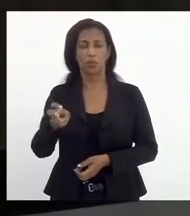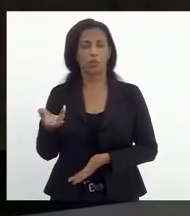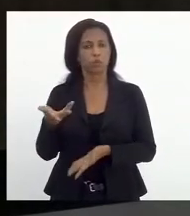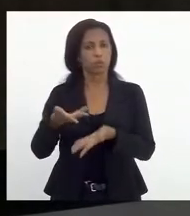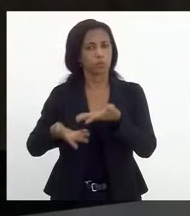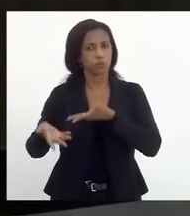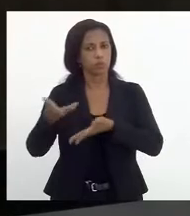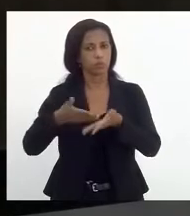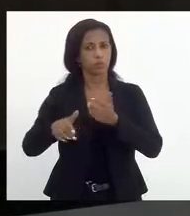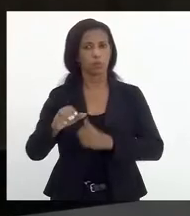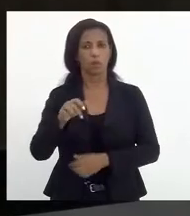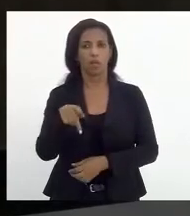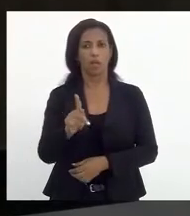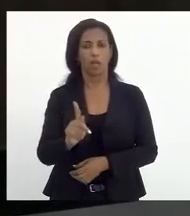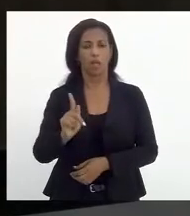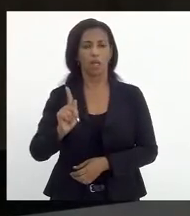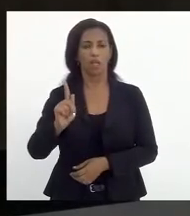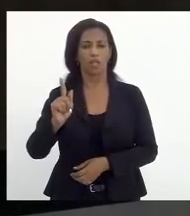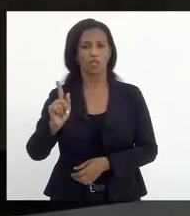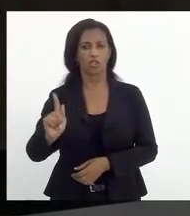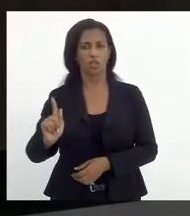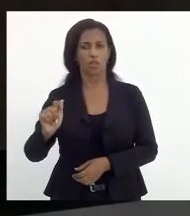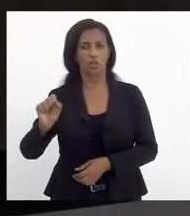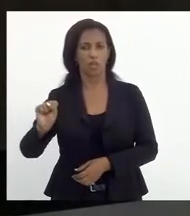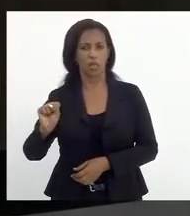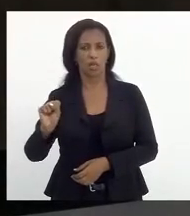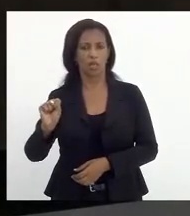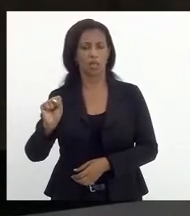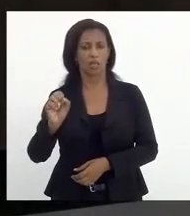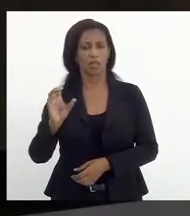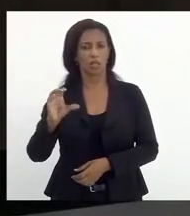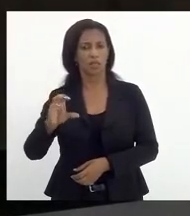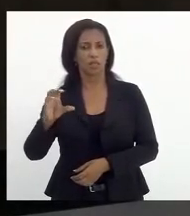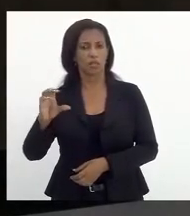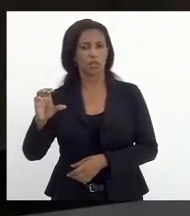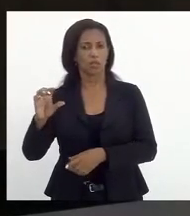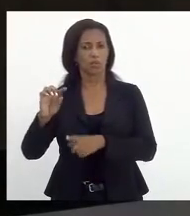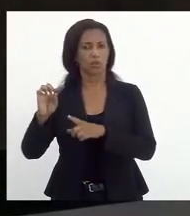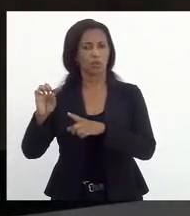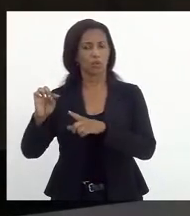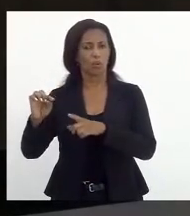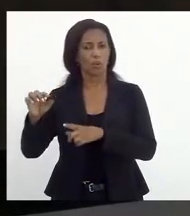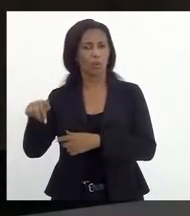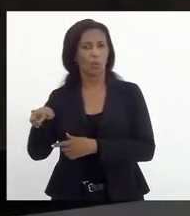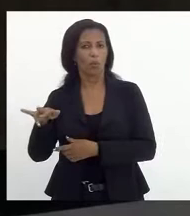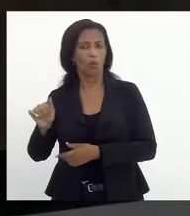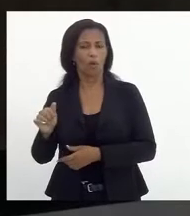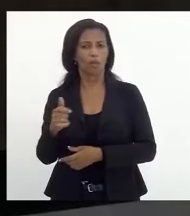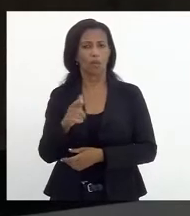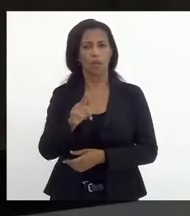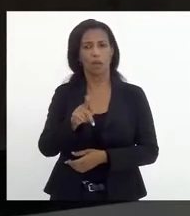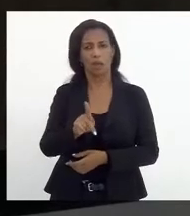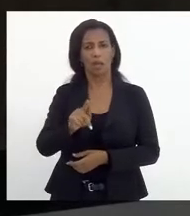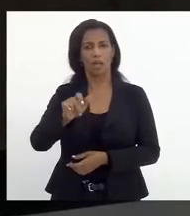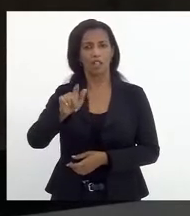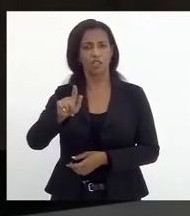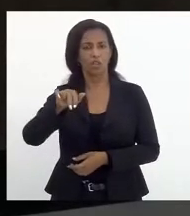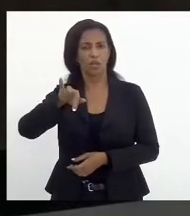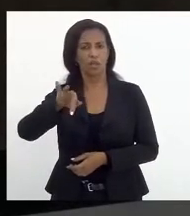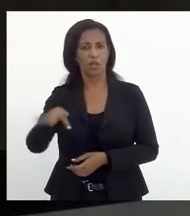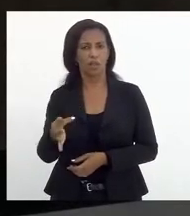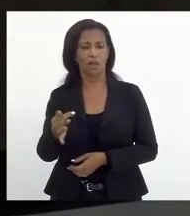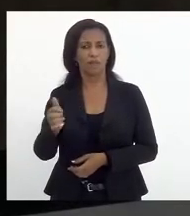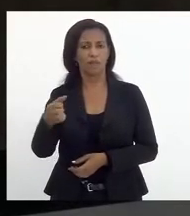serviços, KGF, barra, centímetros quadrados, 17, pressão de teste, KGF, milímetros